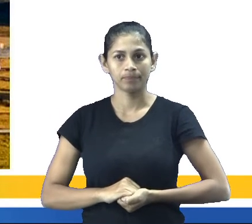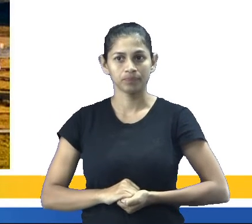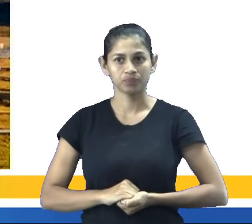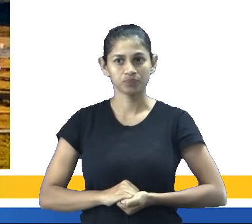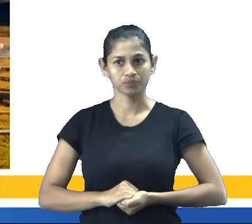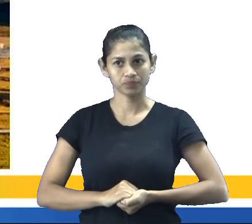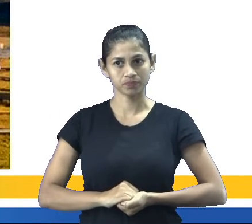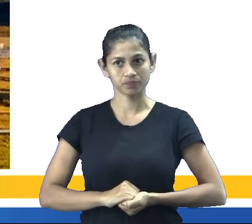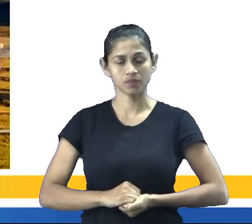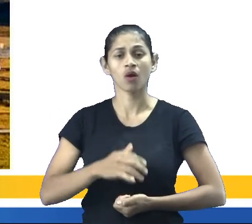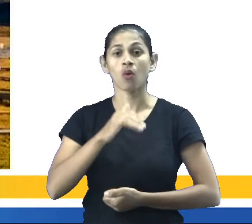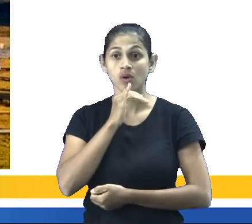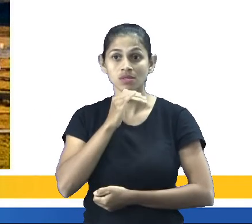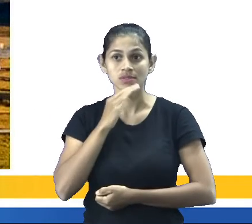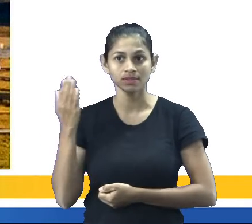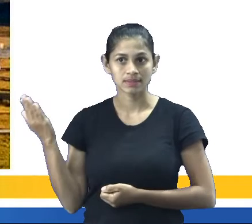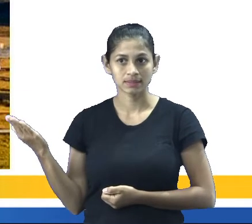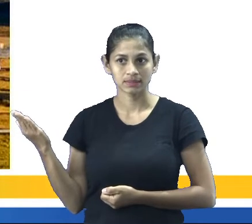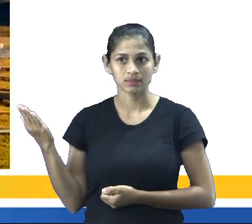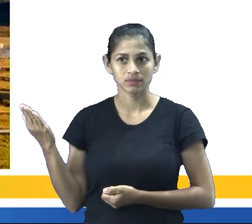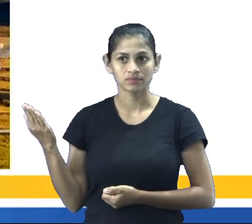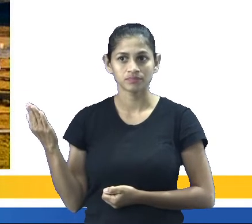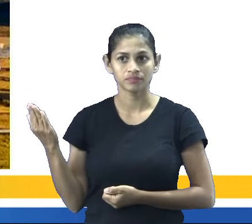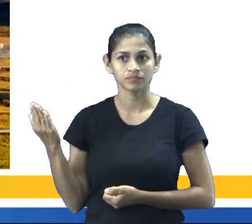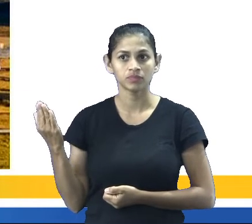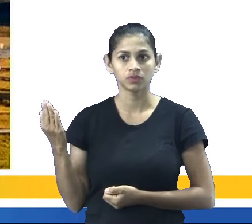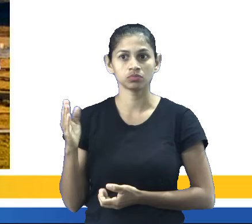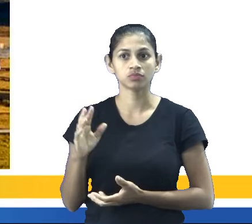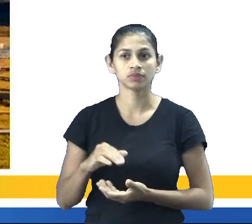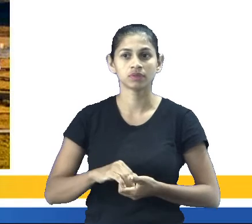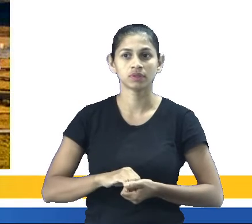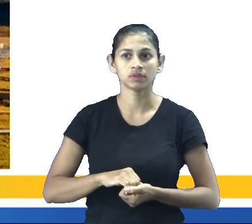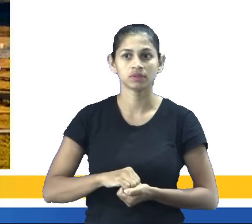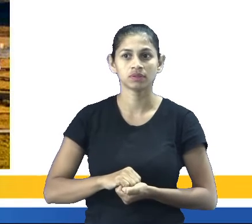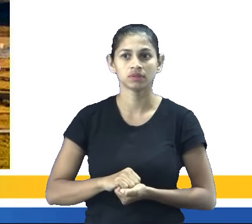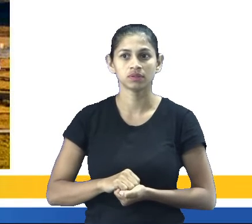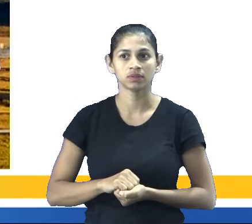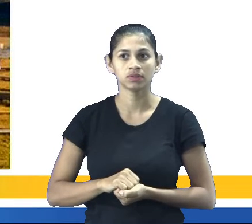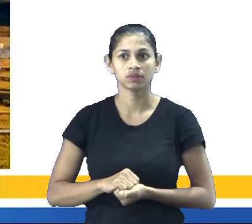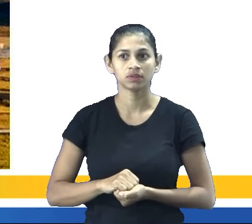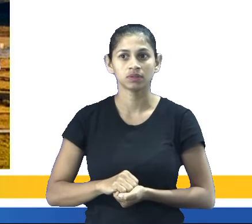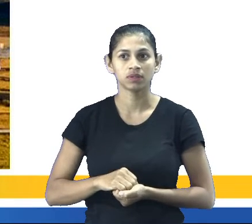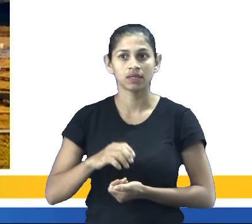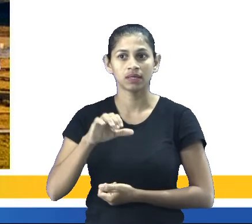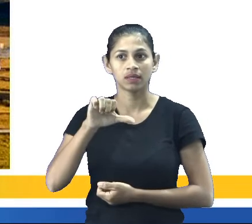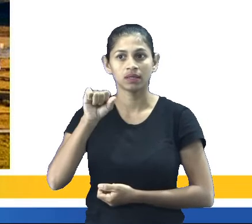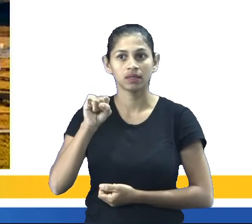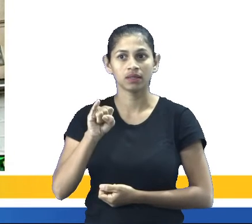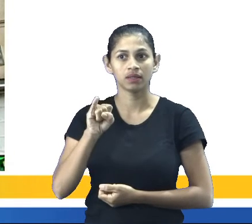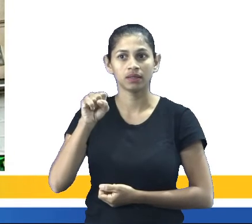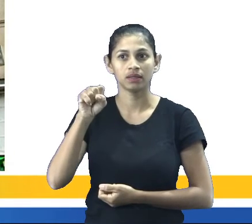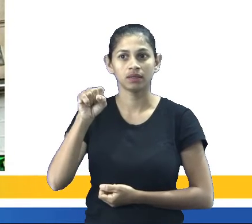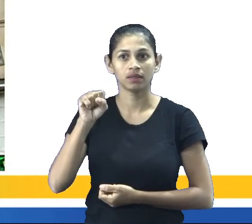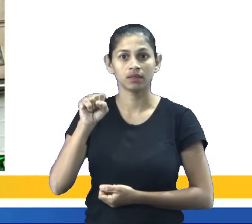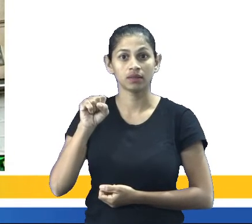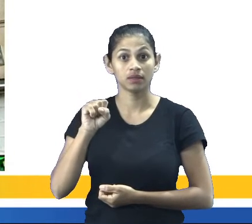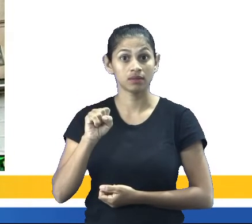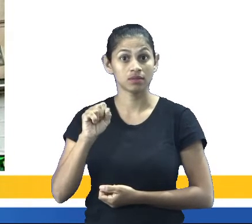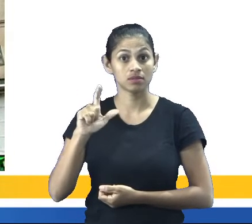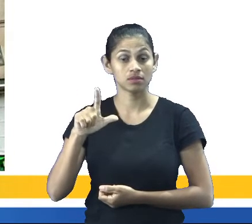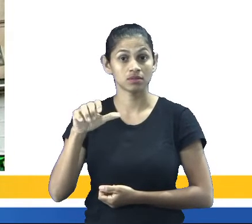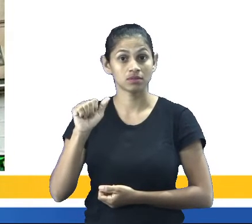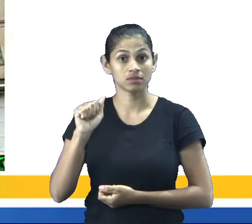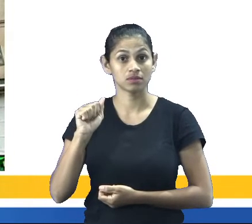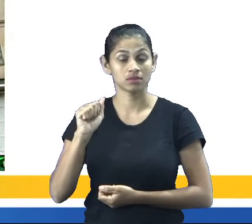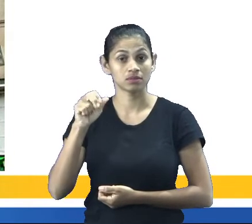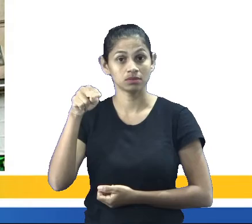Aí, com um exemplo de usina geotérmica, a gente tem essa lá na Islândia, olha que linda. E por último, gente,